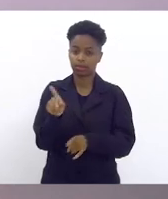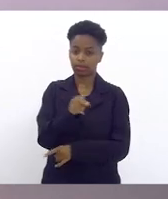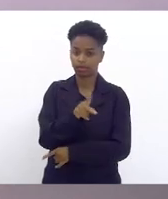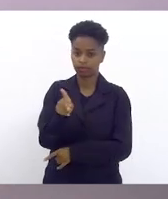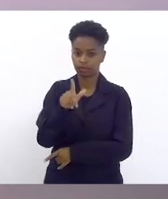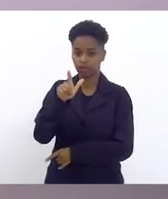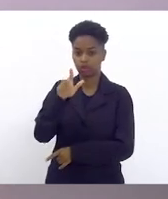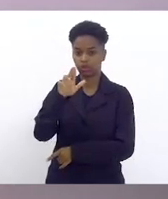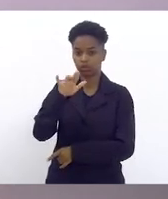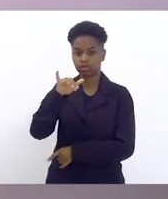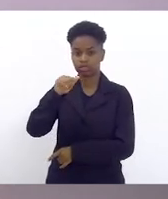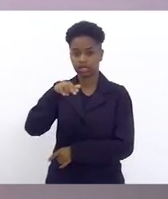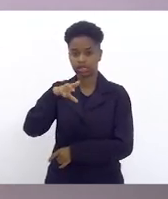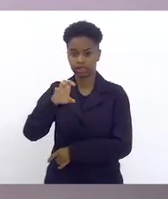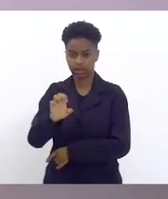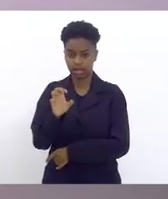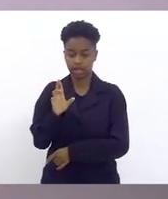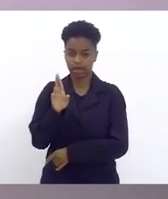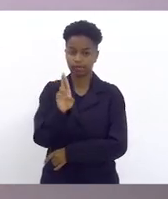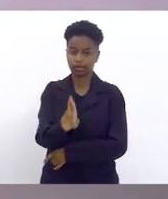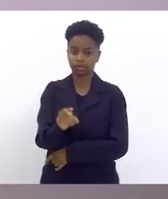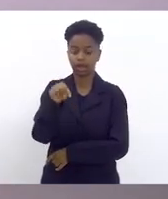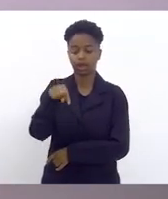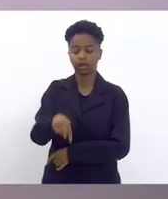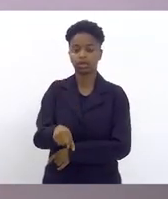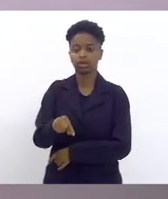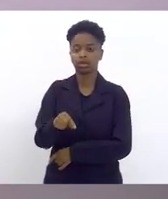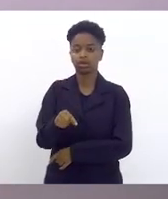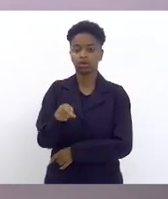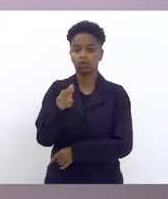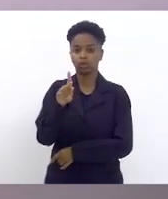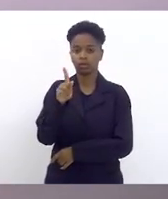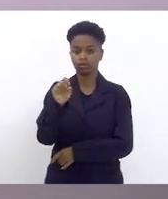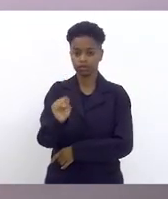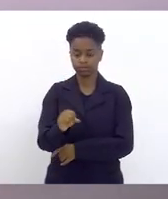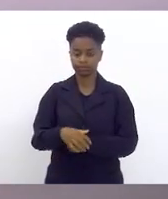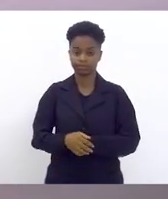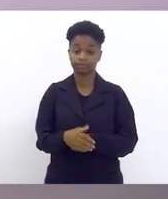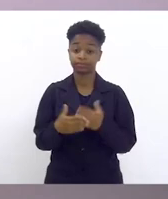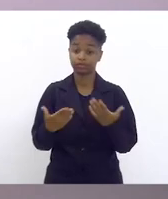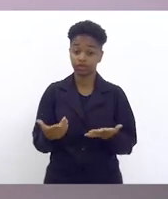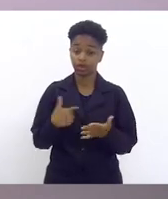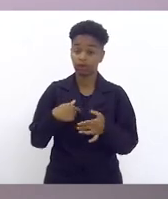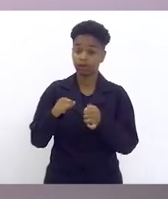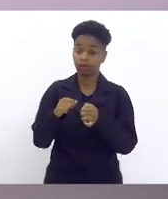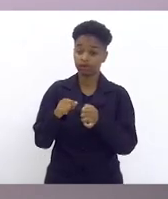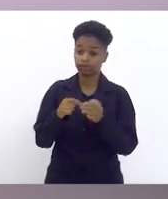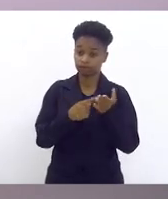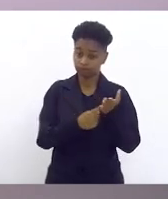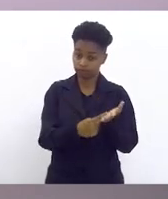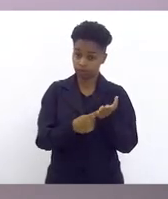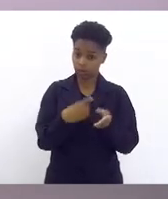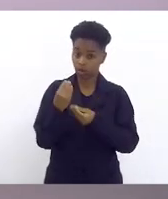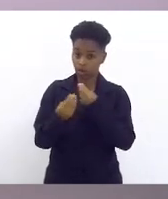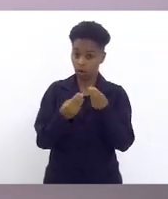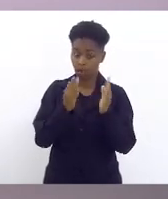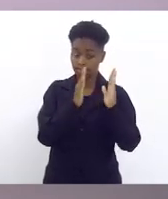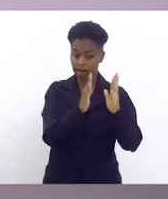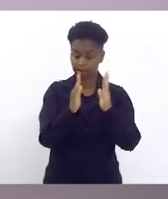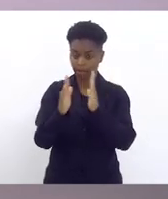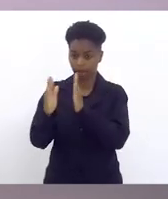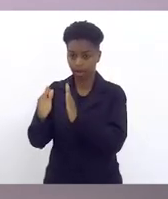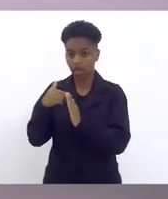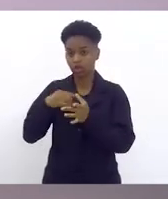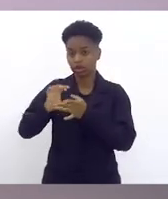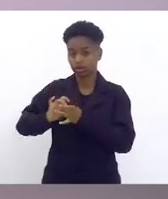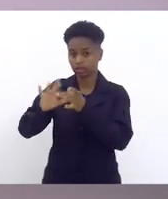Luciane Azevedo representando aqui a UPS eu vou então fazer um acordo de procedimento vou passar